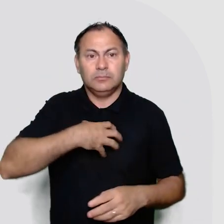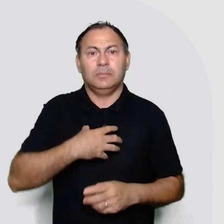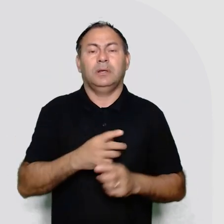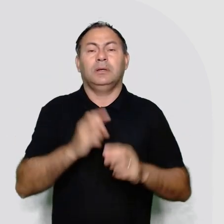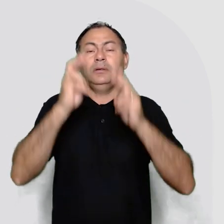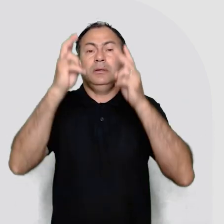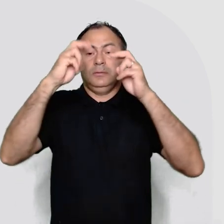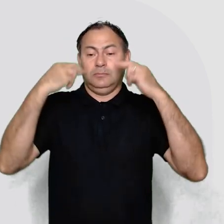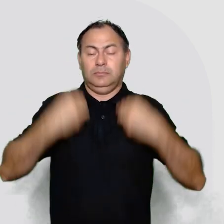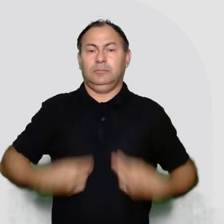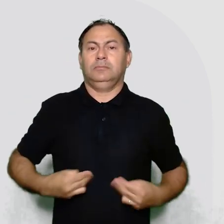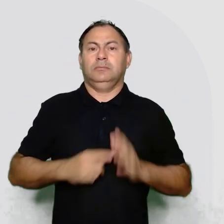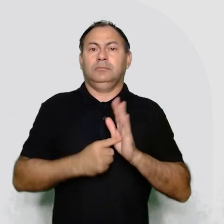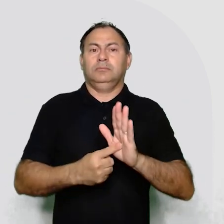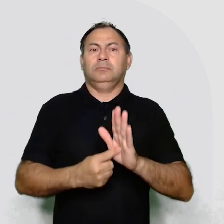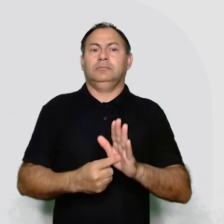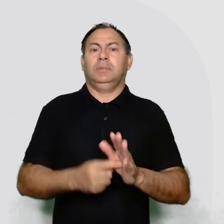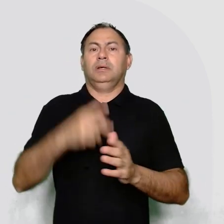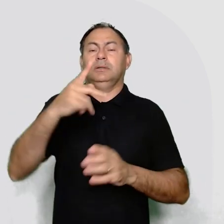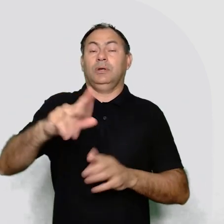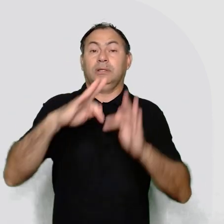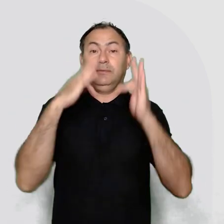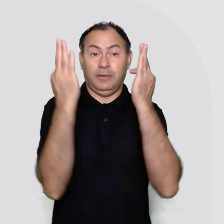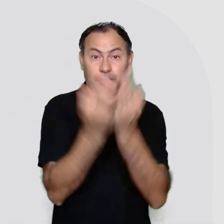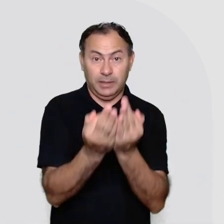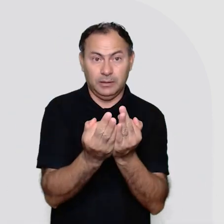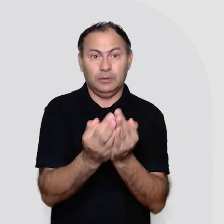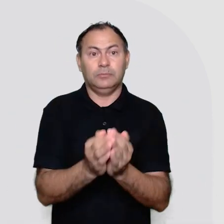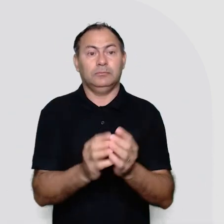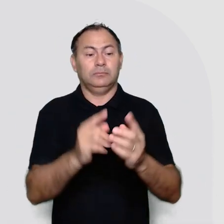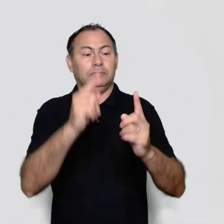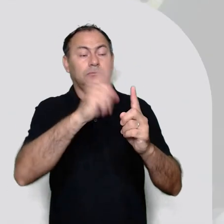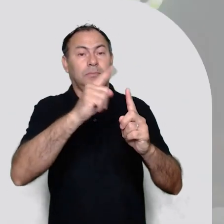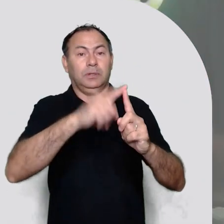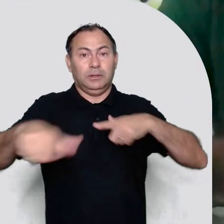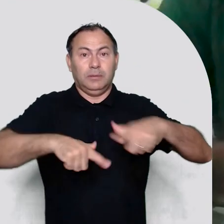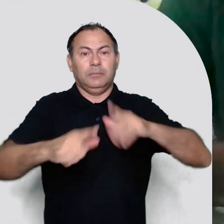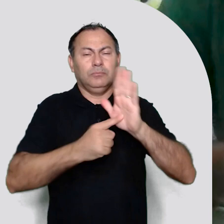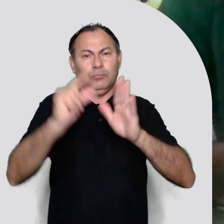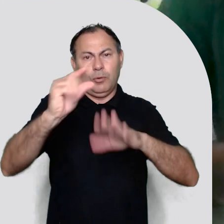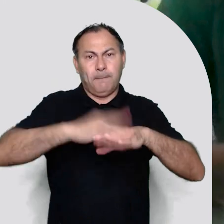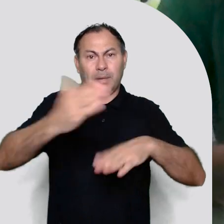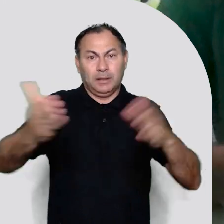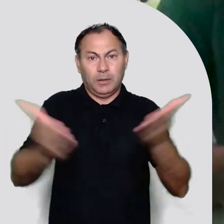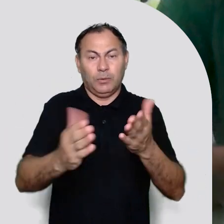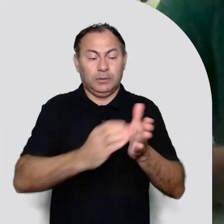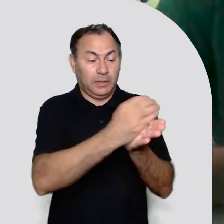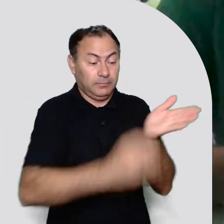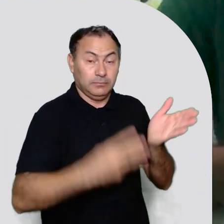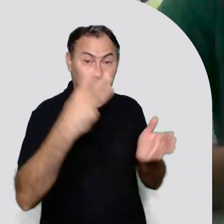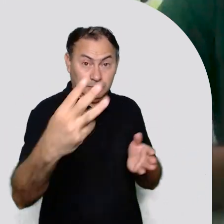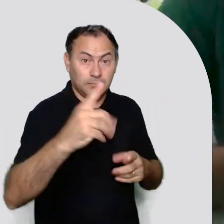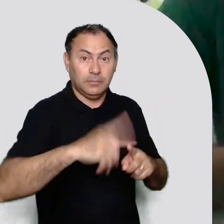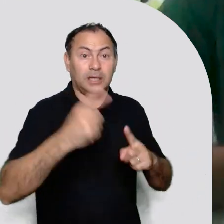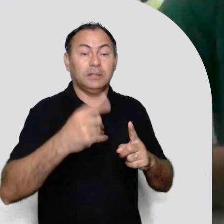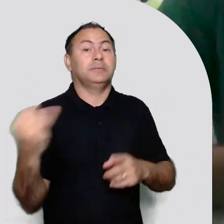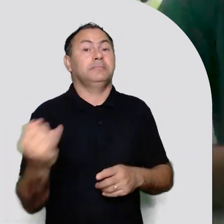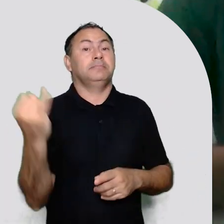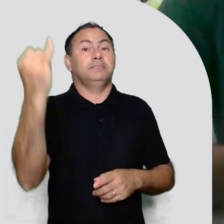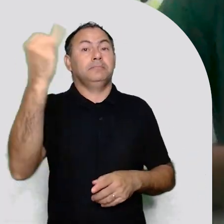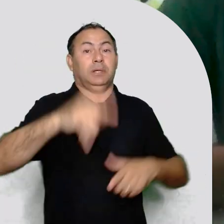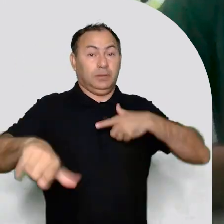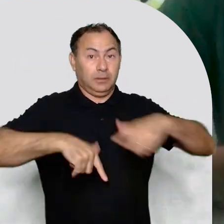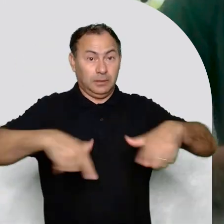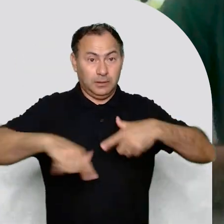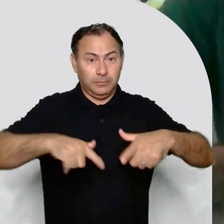vivam com dignidade e provam adequadamente para suas famílias, né? O tópico do trabalho vai aparecer um pouco mais agora no capítulo 3, mas é a importância